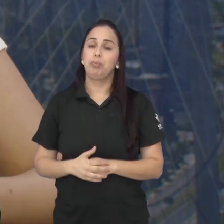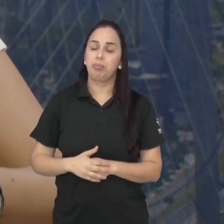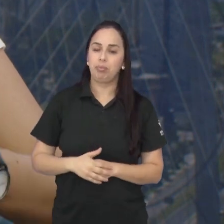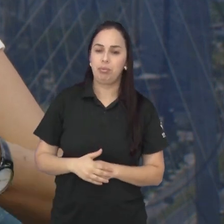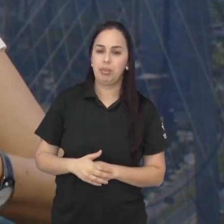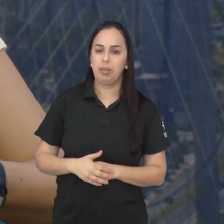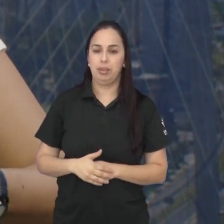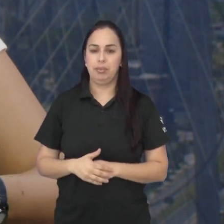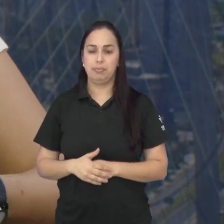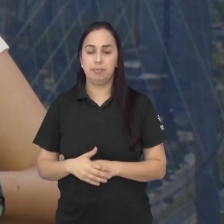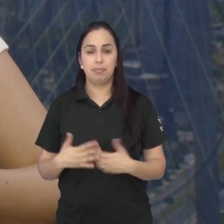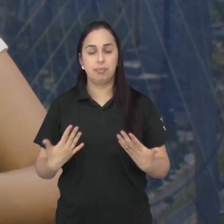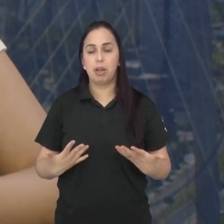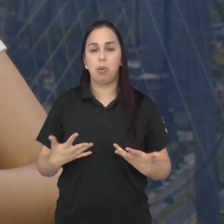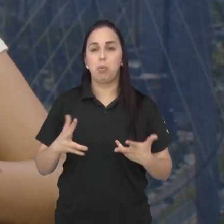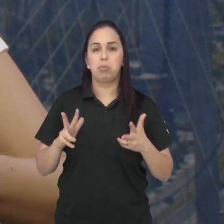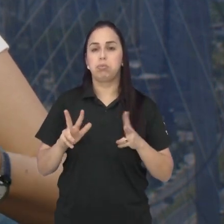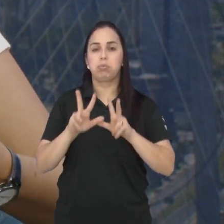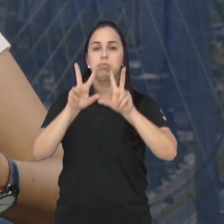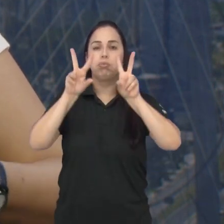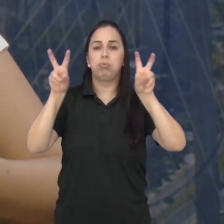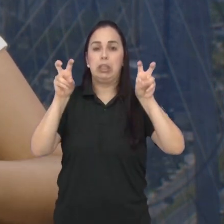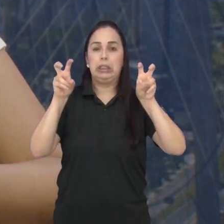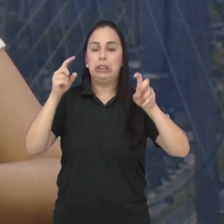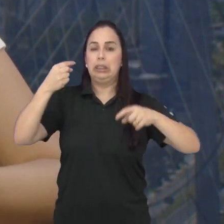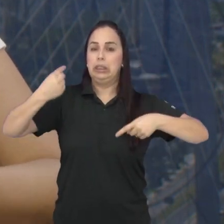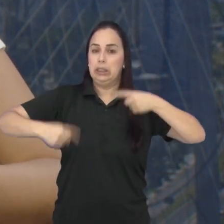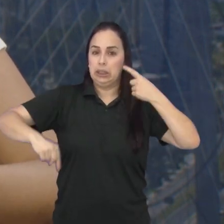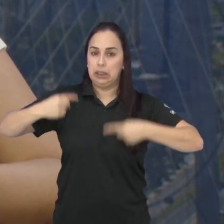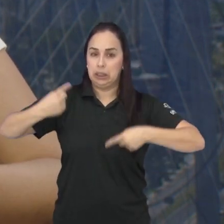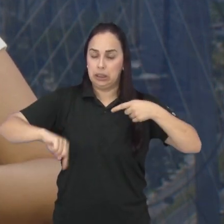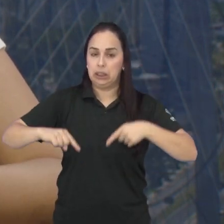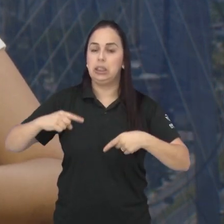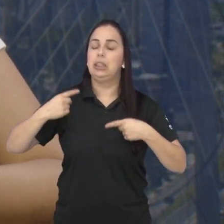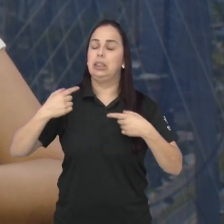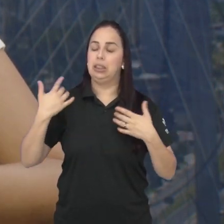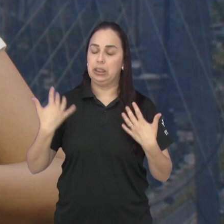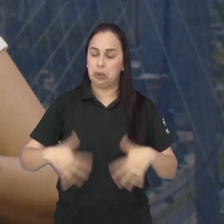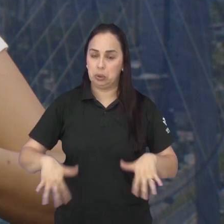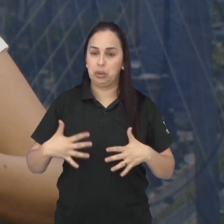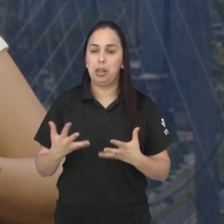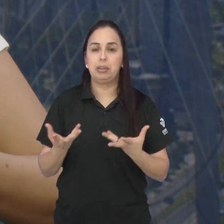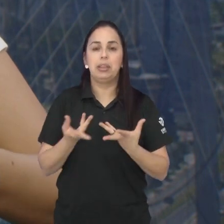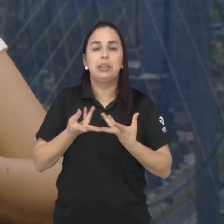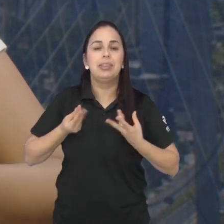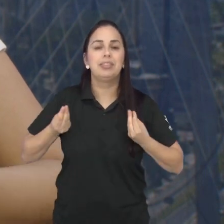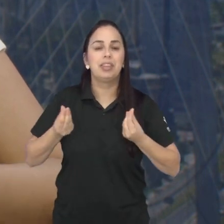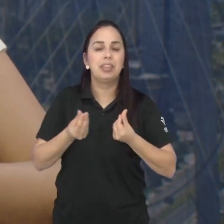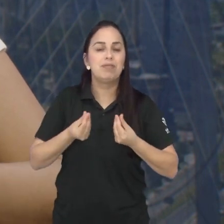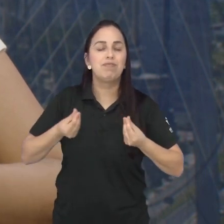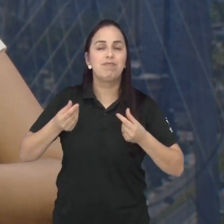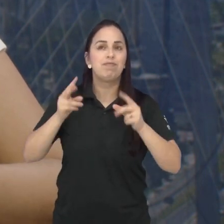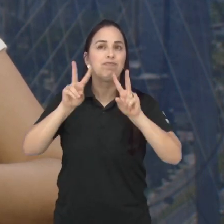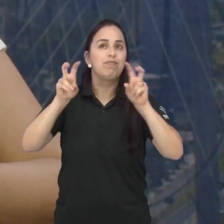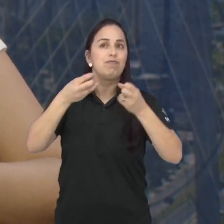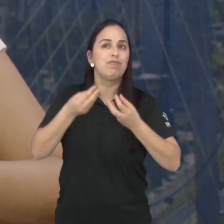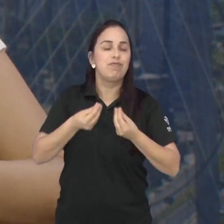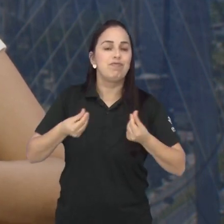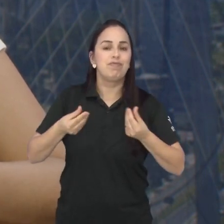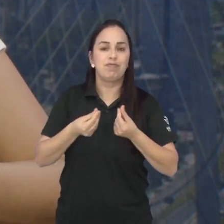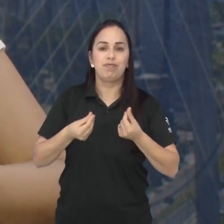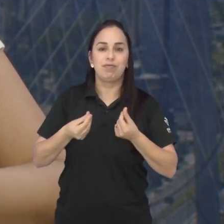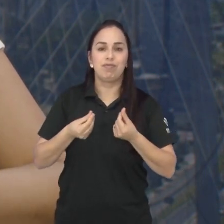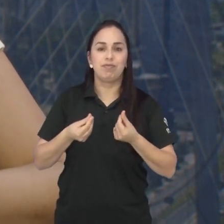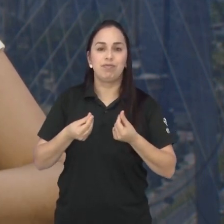entrando em temas que são muito polêmicos e bem sensíveis, que é essa questão também